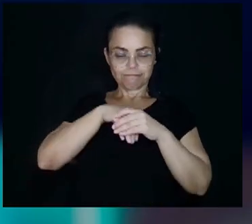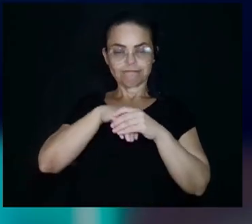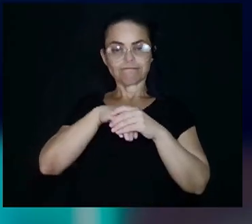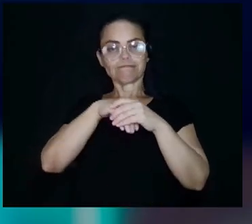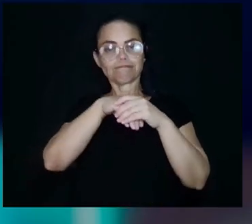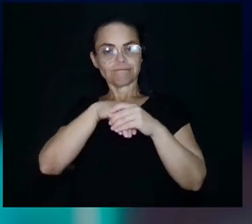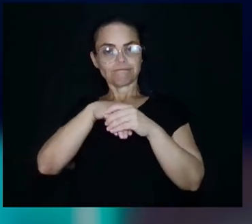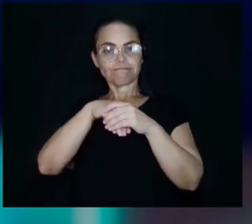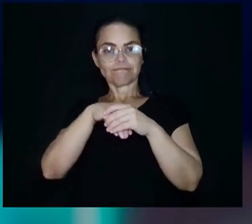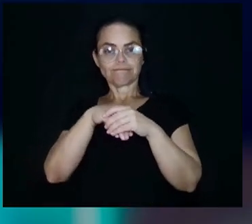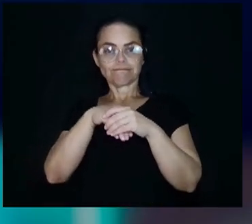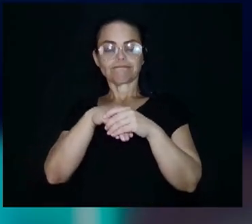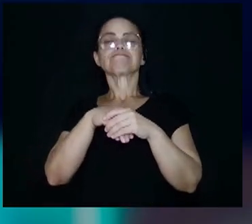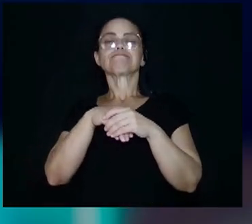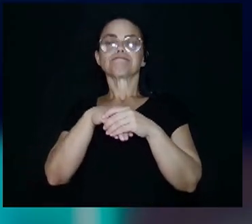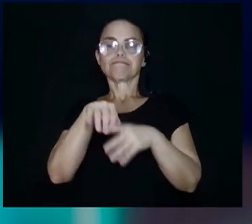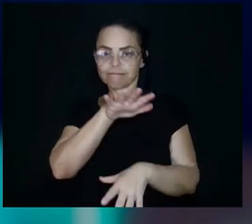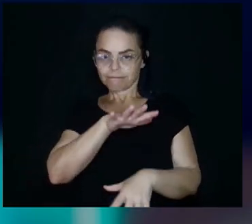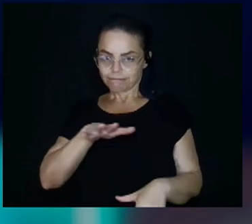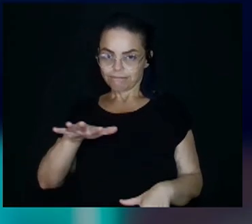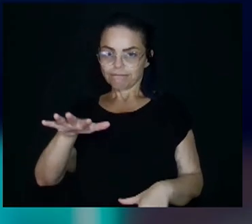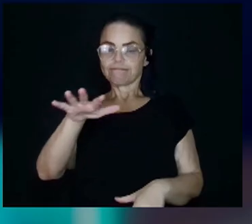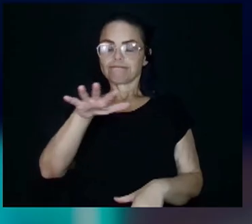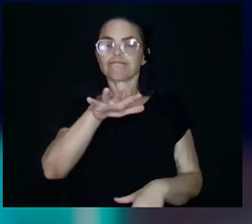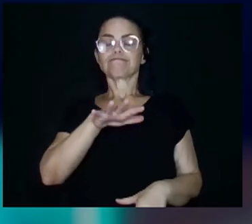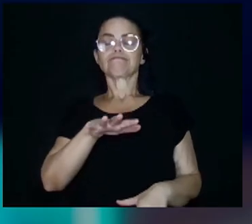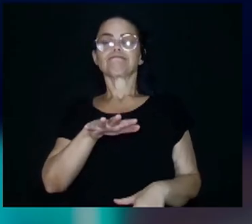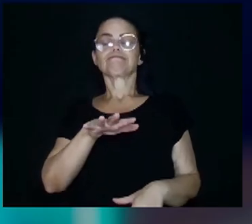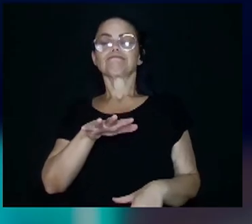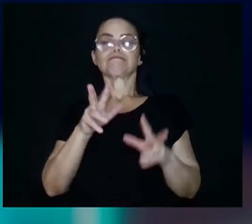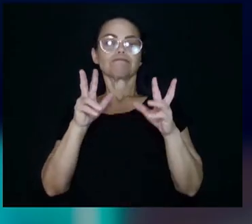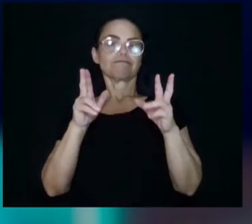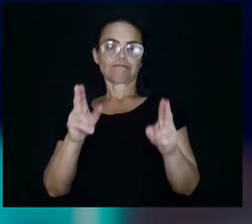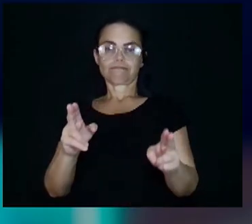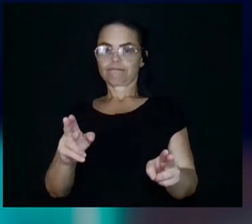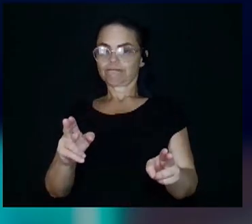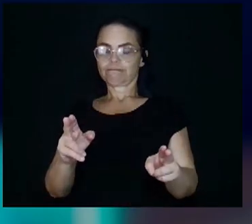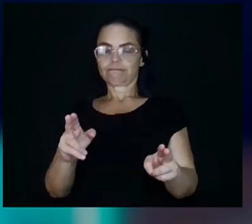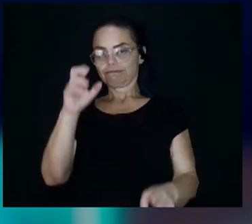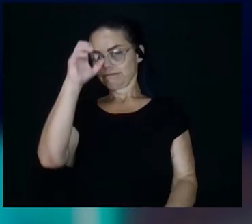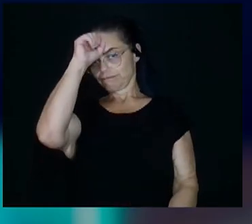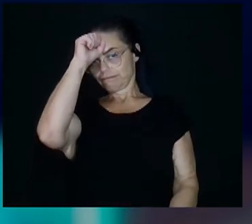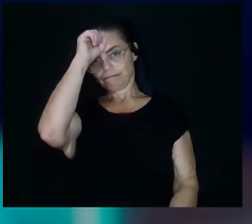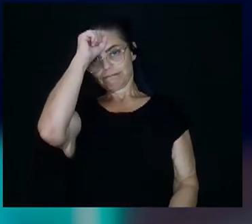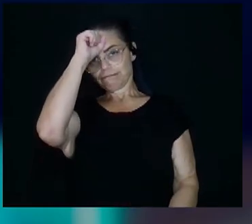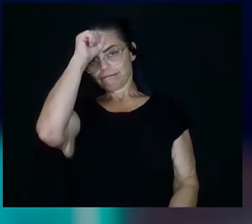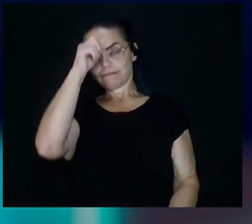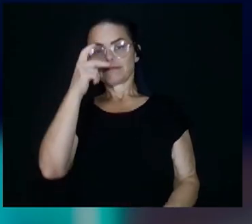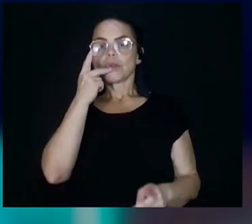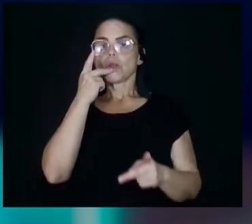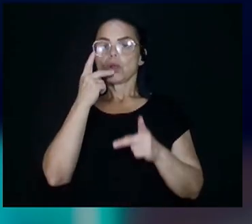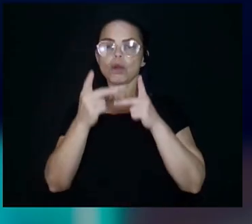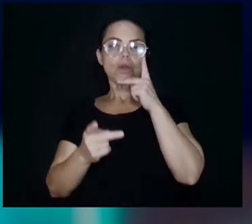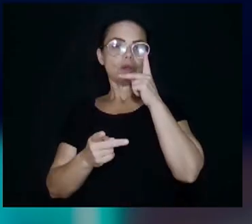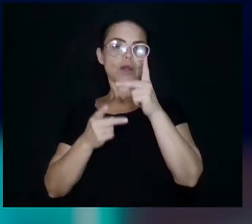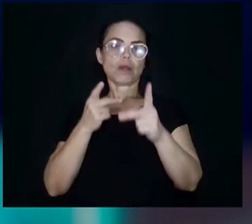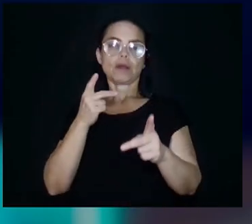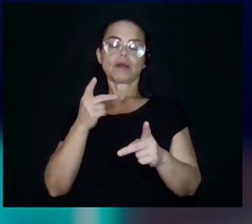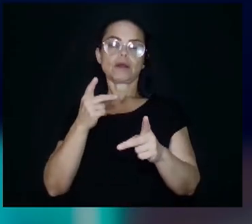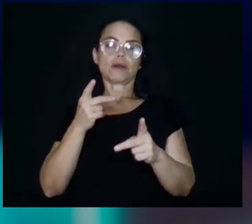do mesmo, né, da mesma condição de que estou aprendendo a falar. E, na verdade, não. Então, a gente vai falar um pouquinho sobre